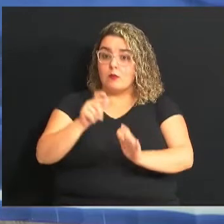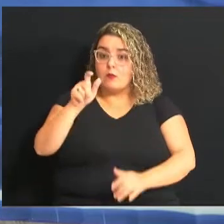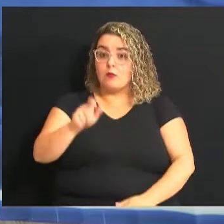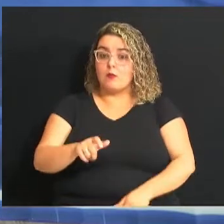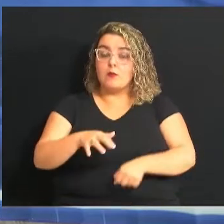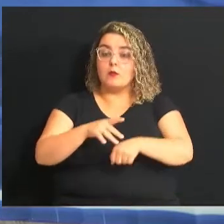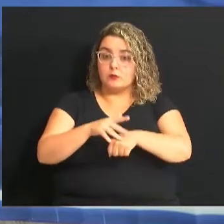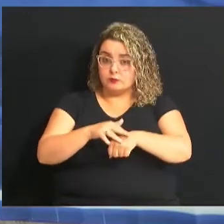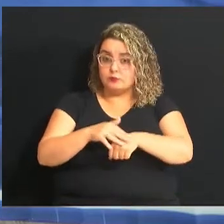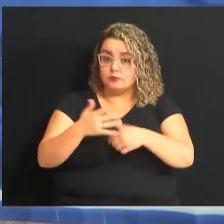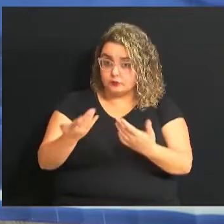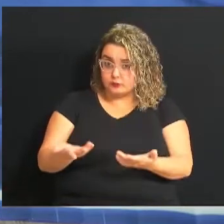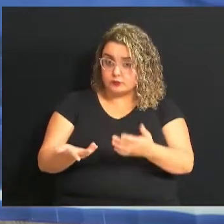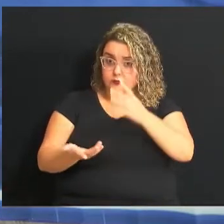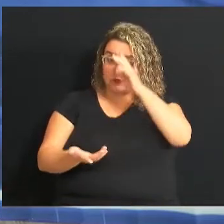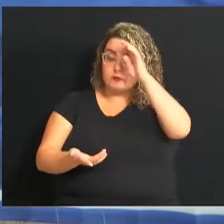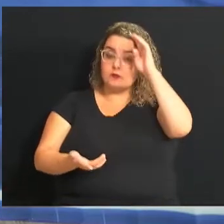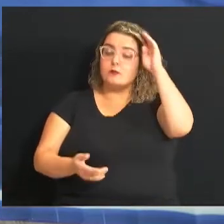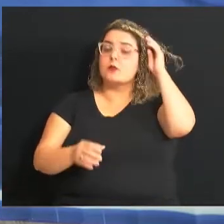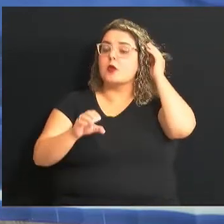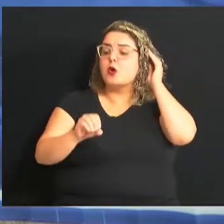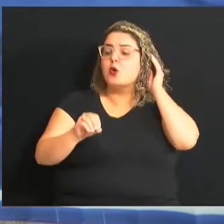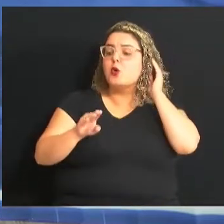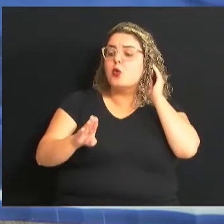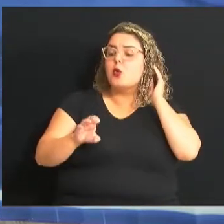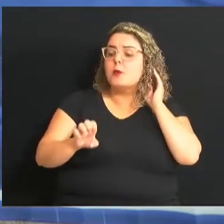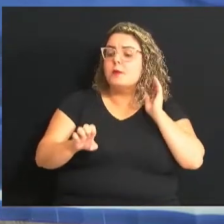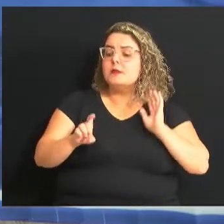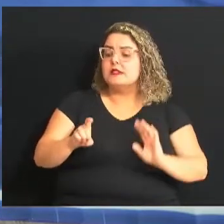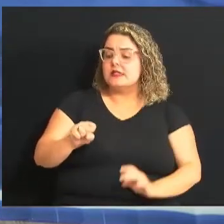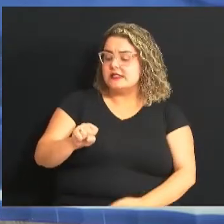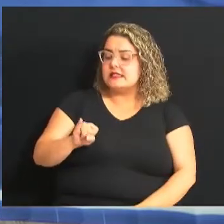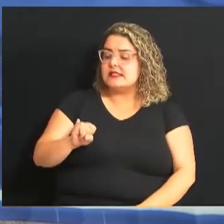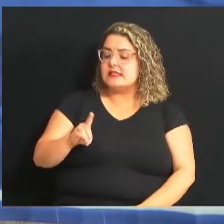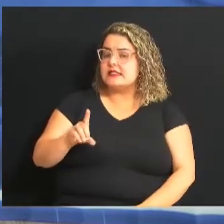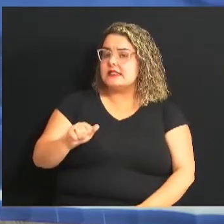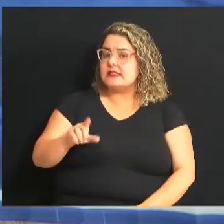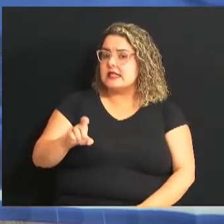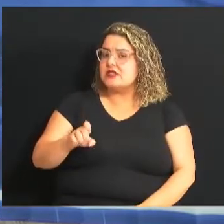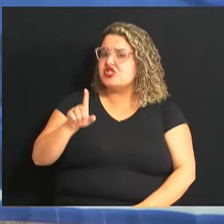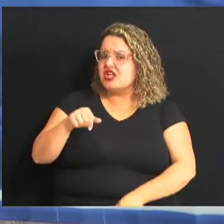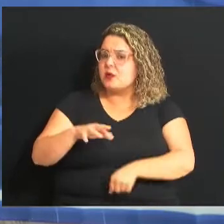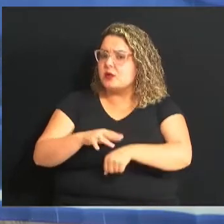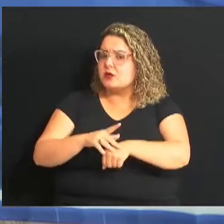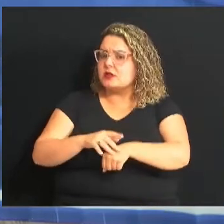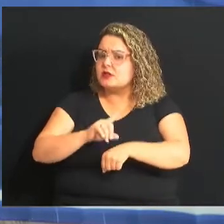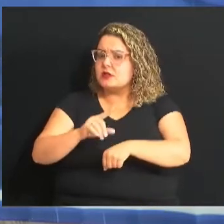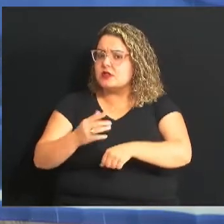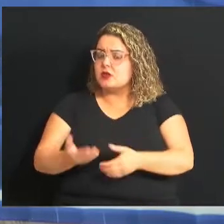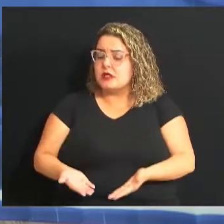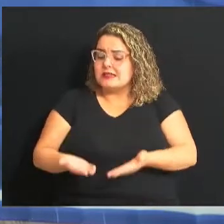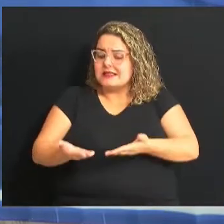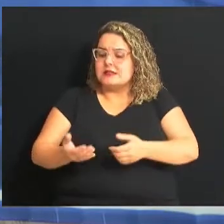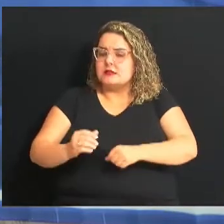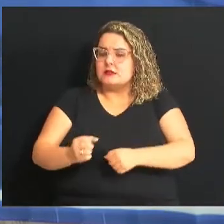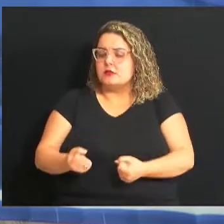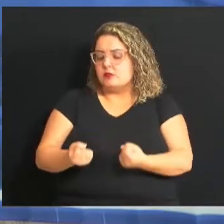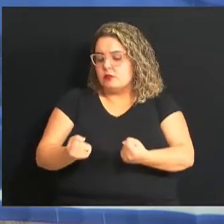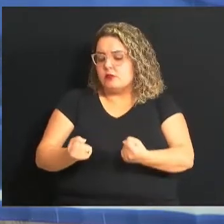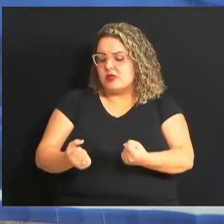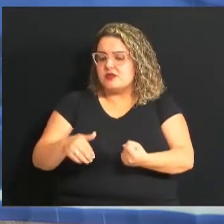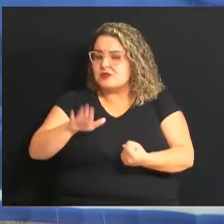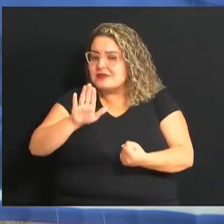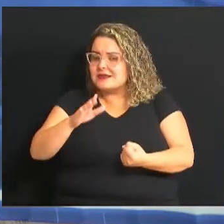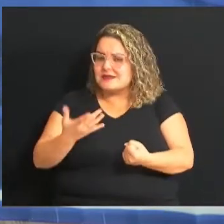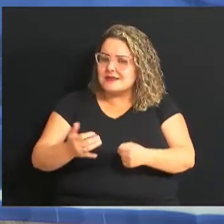doente, então obesidade é uma doença, não é só o fato de estar acima do peso. Isso é uma doença